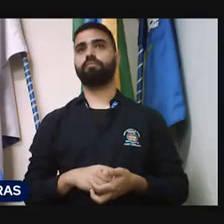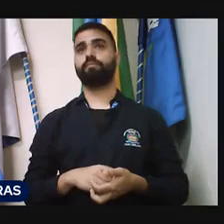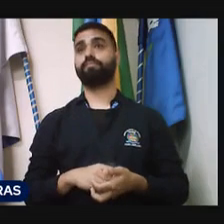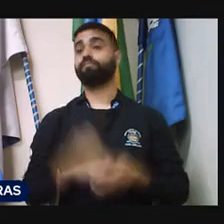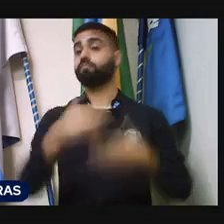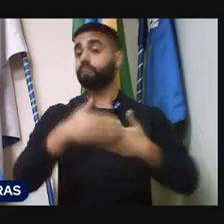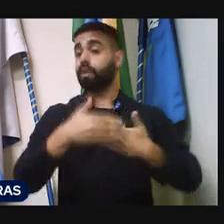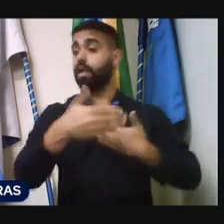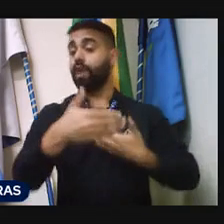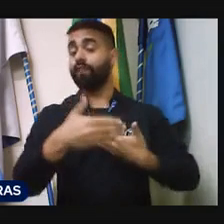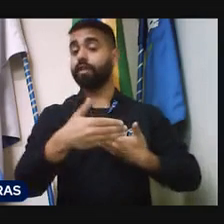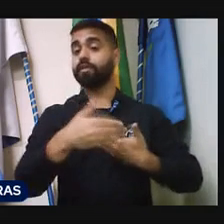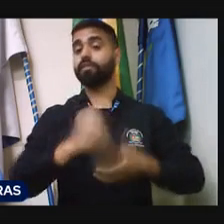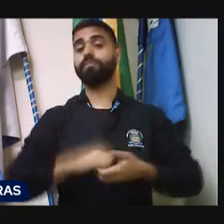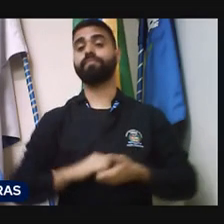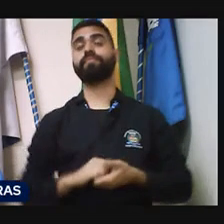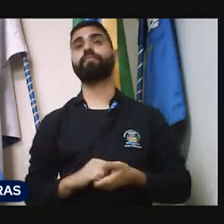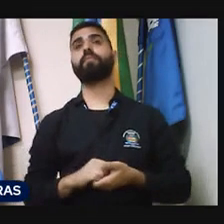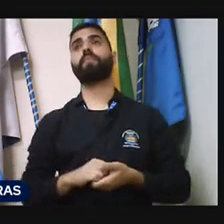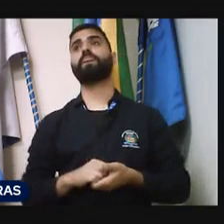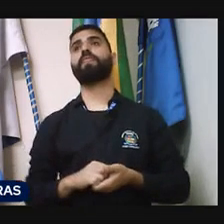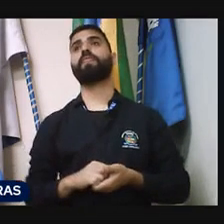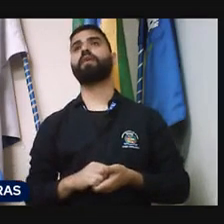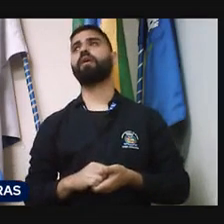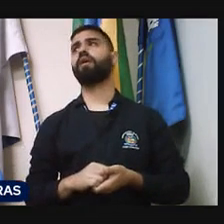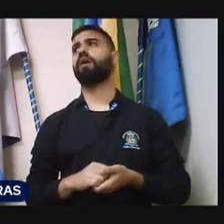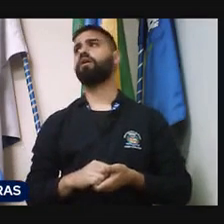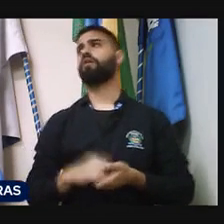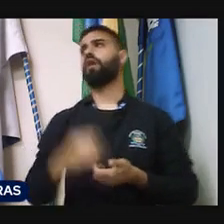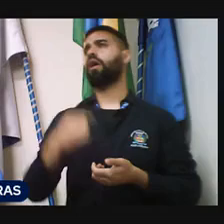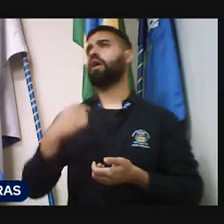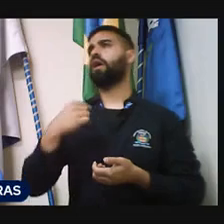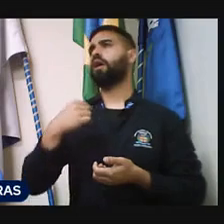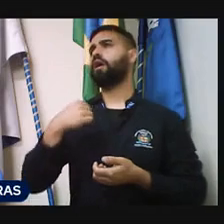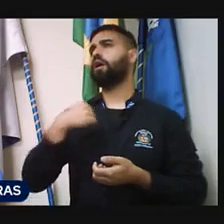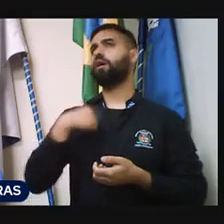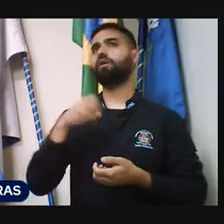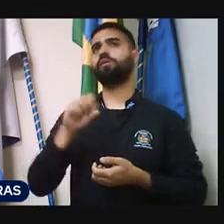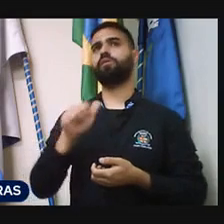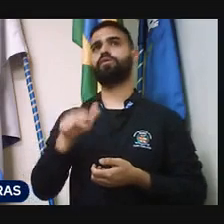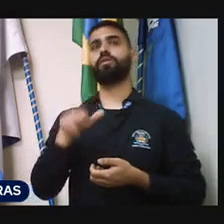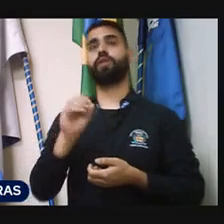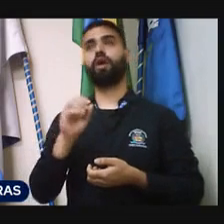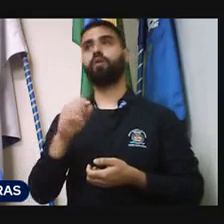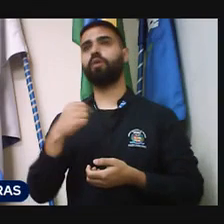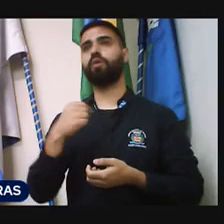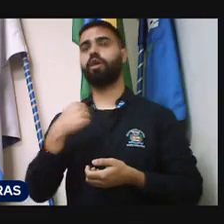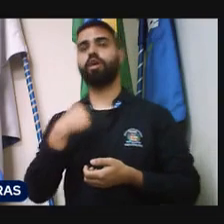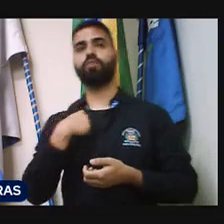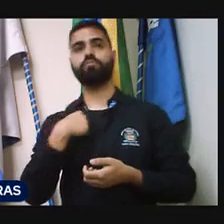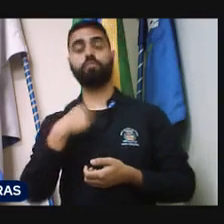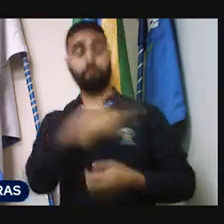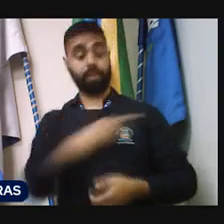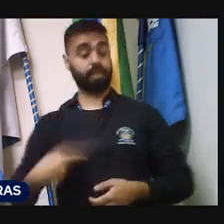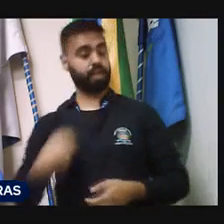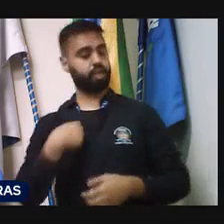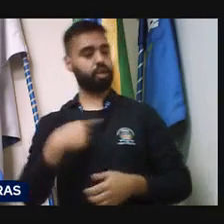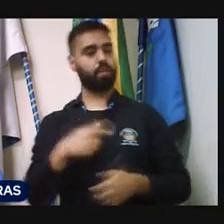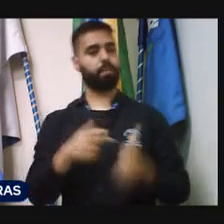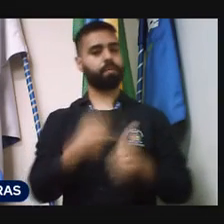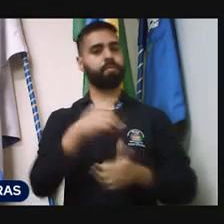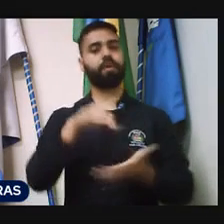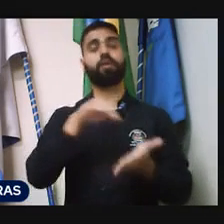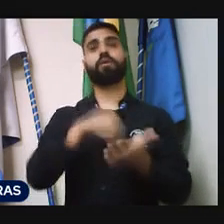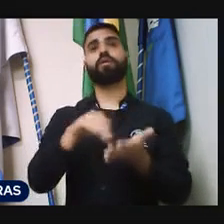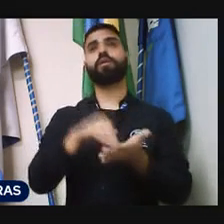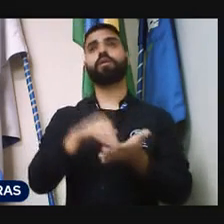na gestão aí quando quando eu e Saulo estávamos à frente da câmara o solo Presidente eo primeiro-secretário é